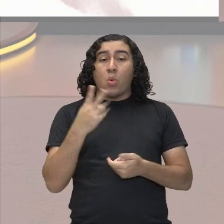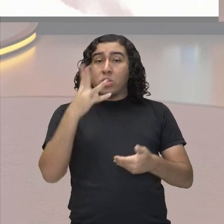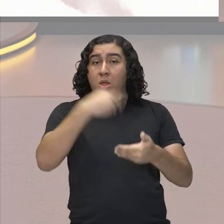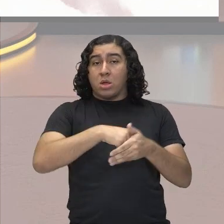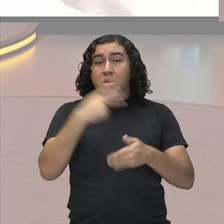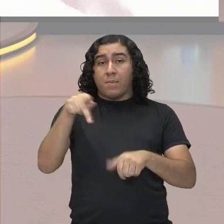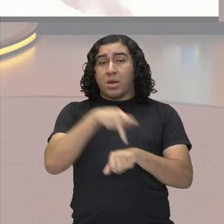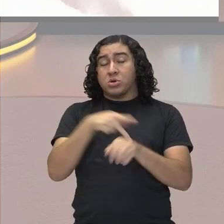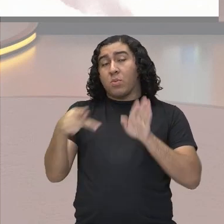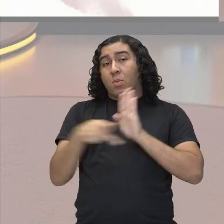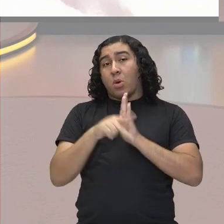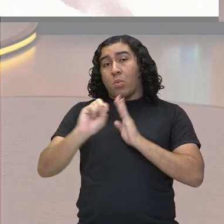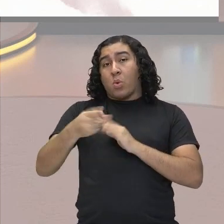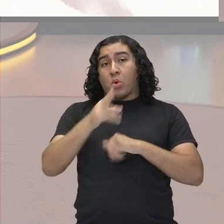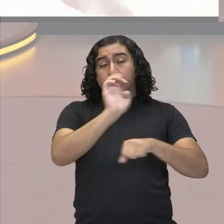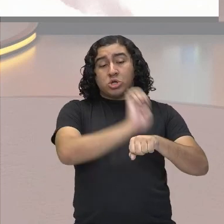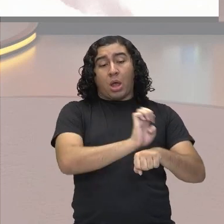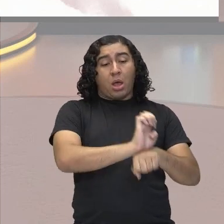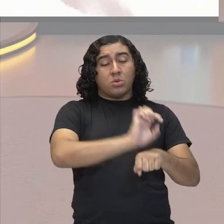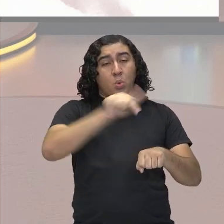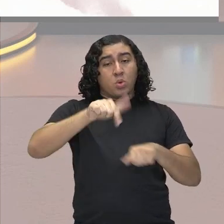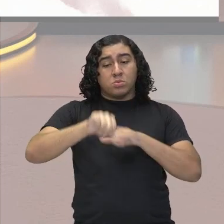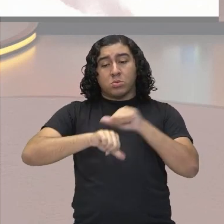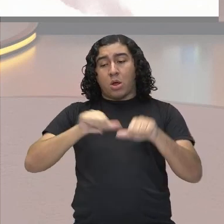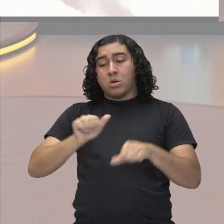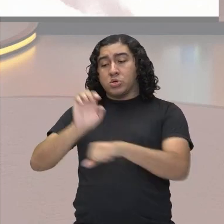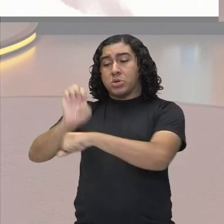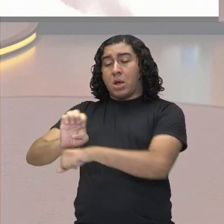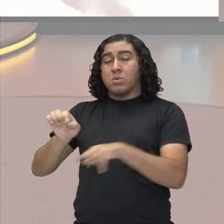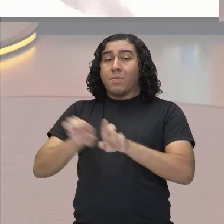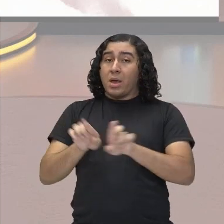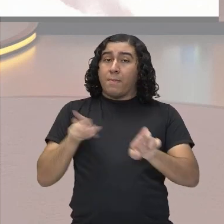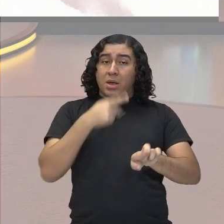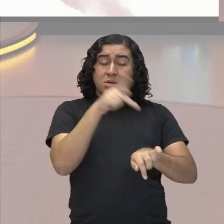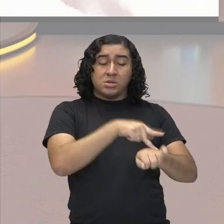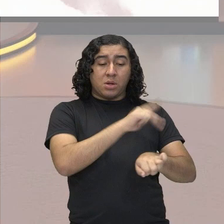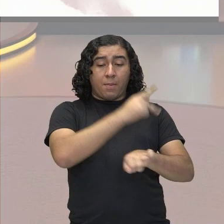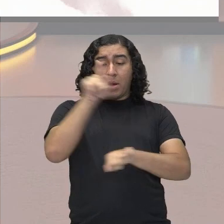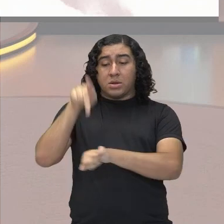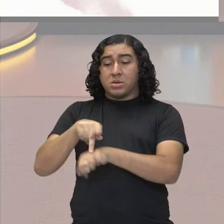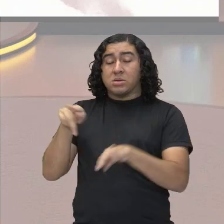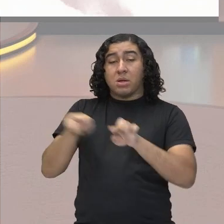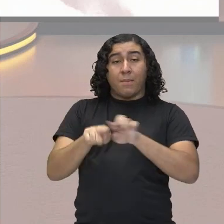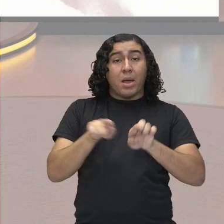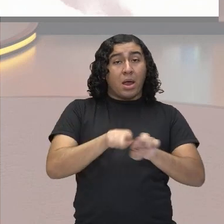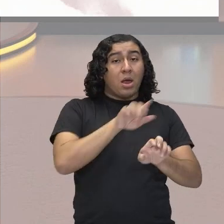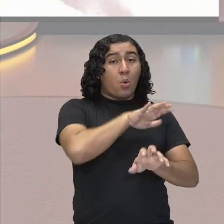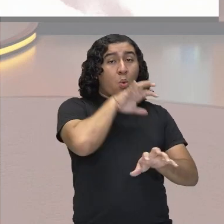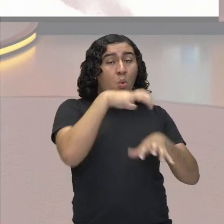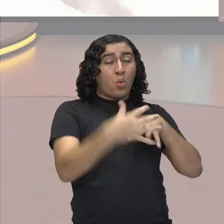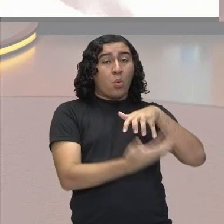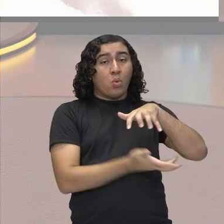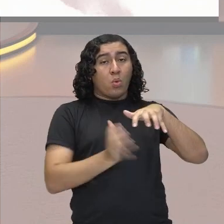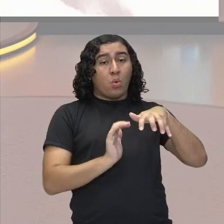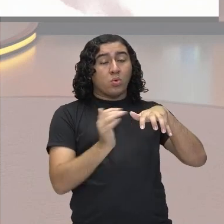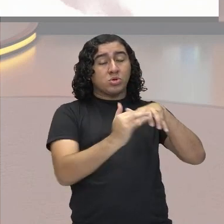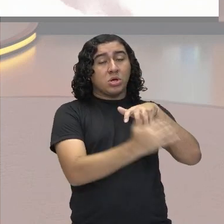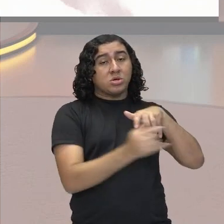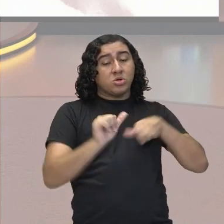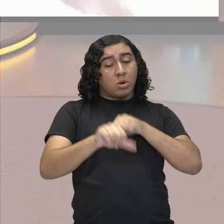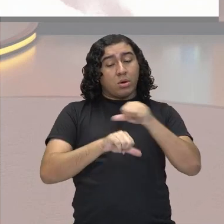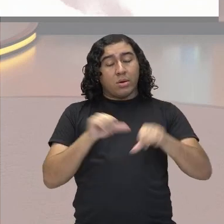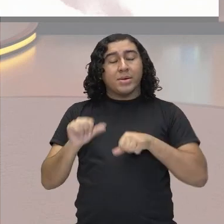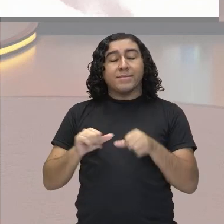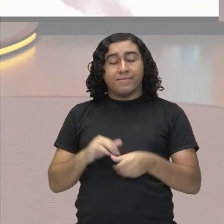mas de um estado para o outro, ou entre países e até entre continentes, né, de um continente para o outro. Perfeito,